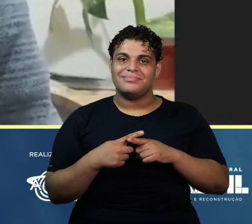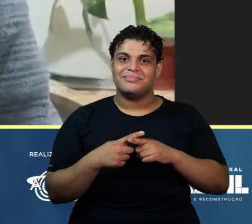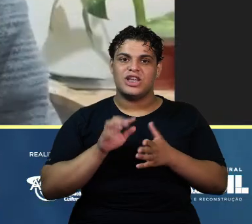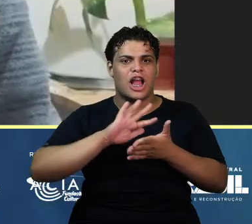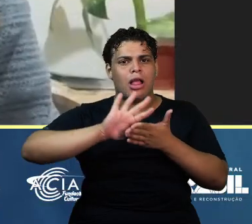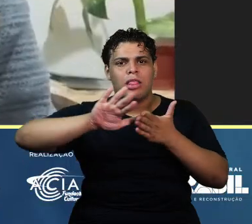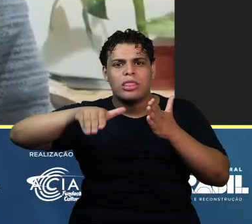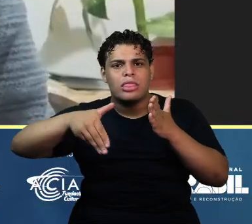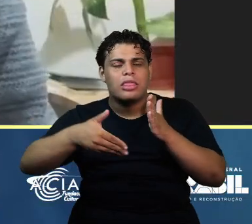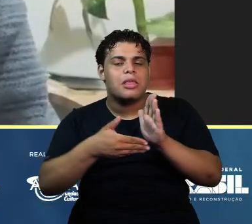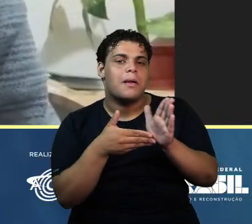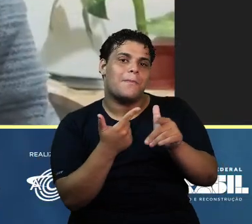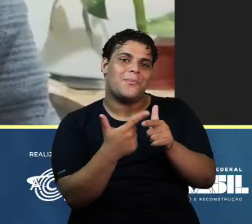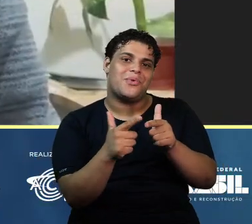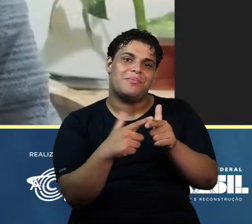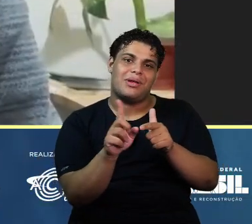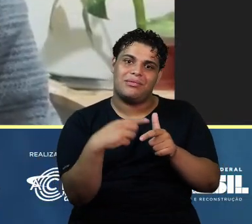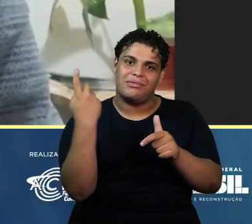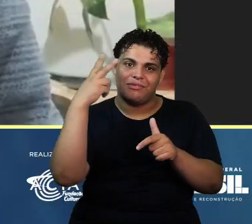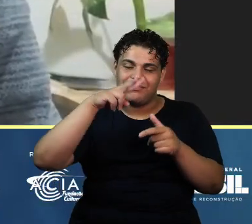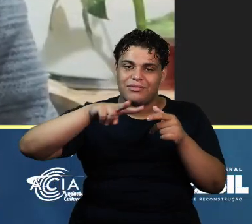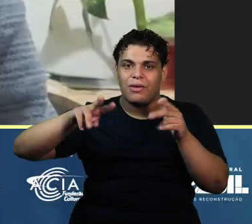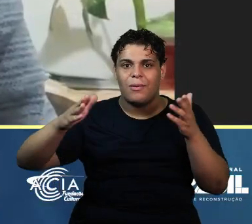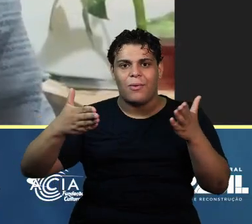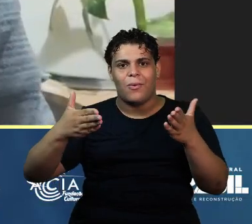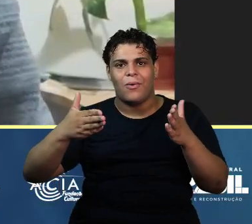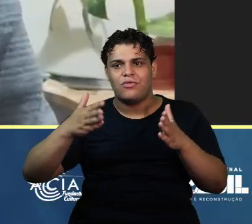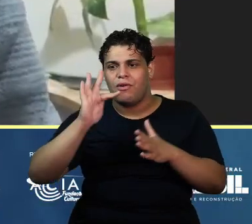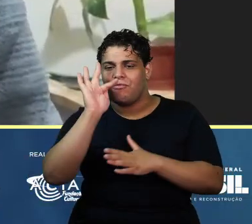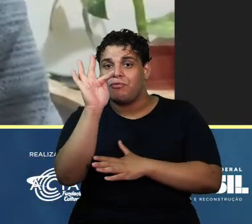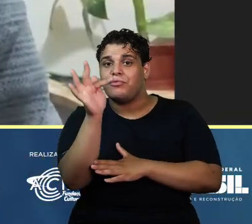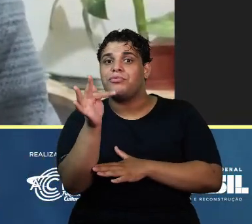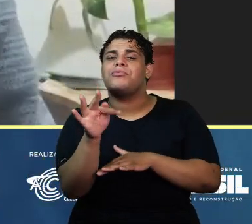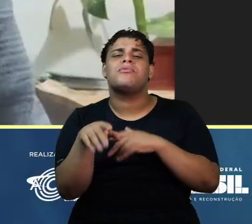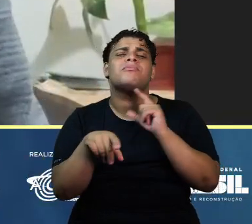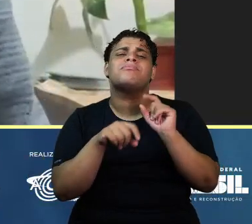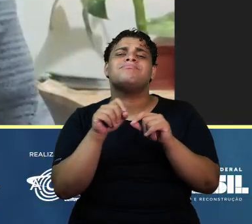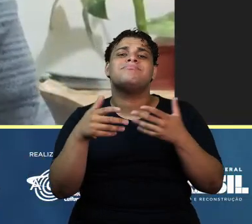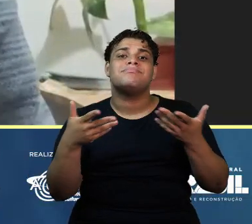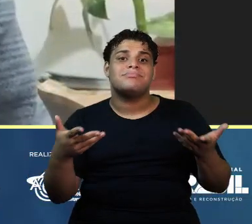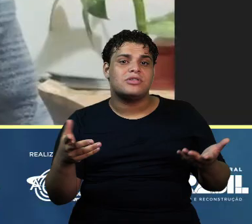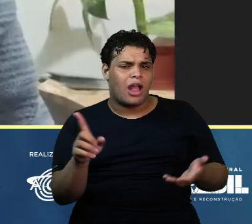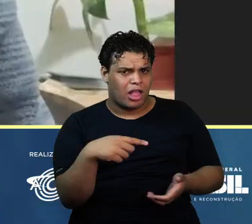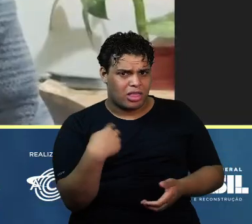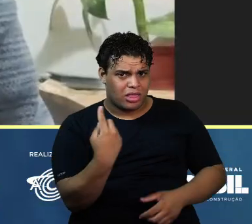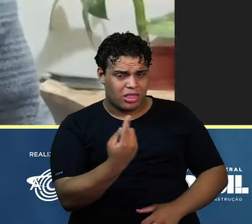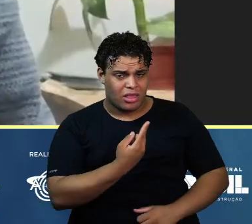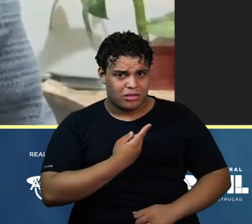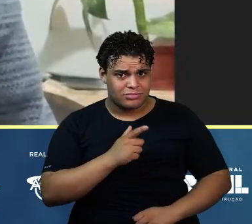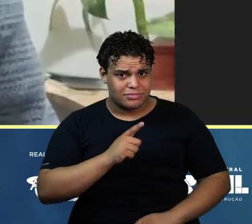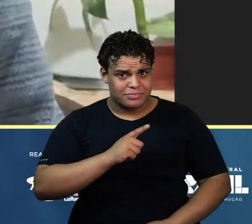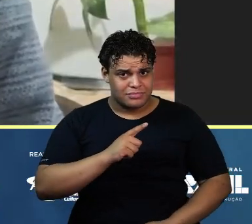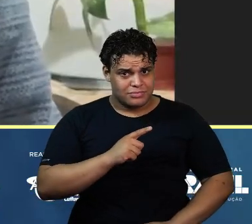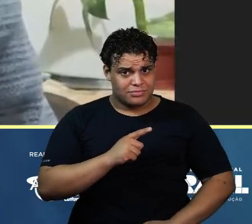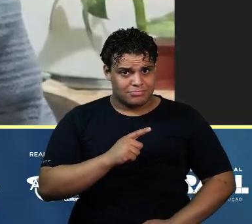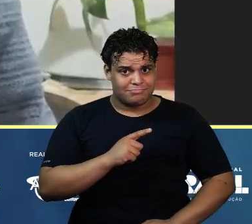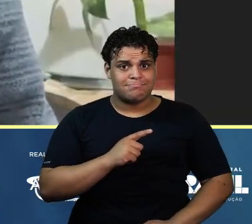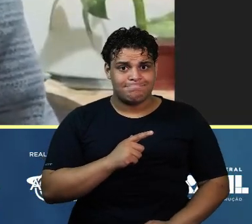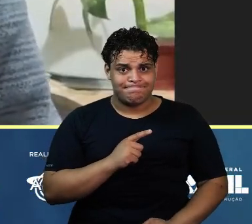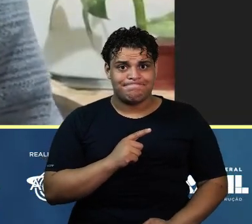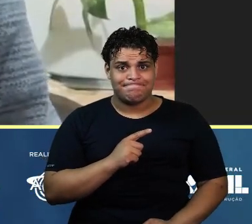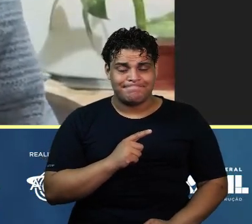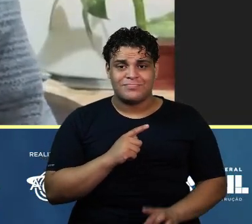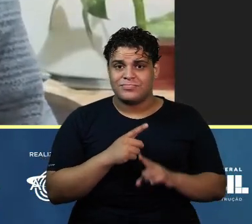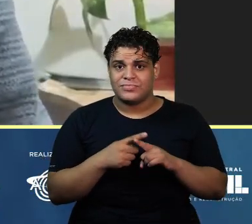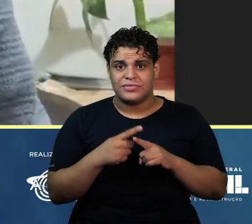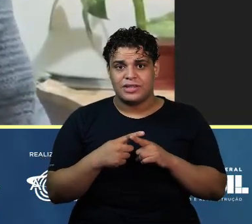todos esses problemas que a gente está vendo hoje, quem que vai herdar esses problemas? Nós vamos herdar, porque é uma coisa que